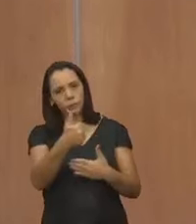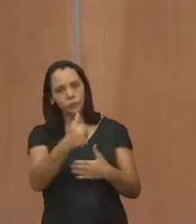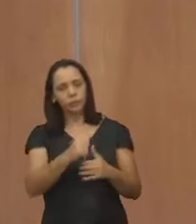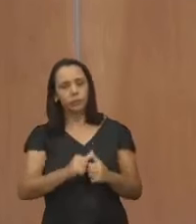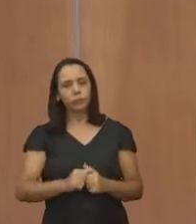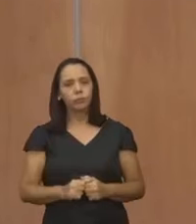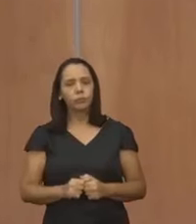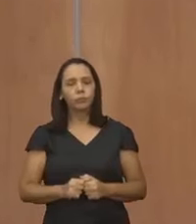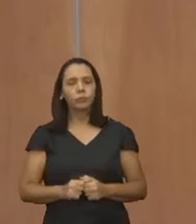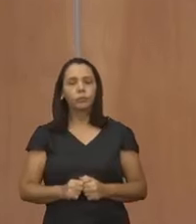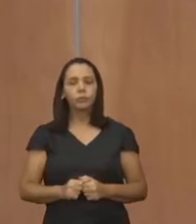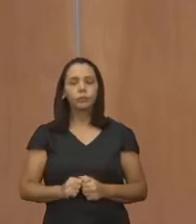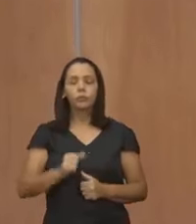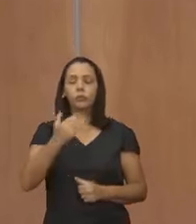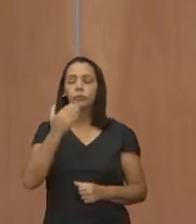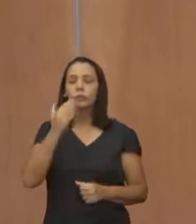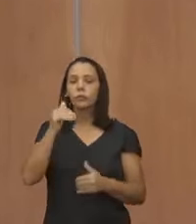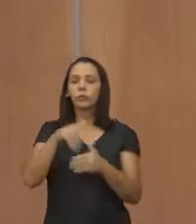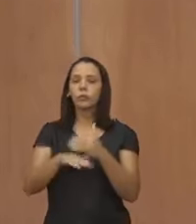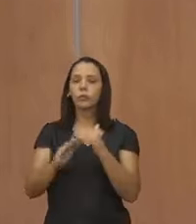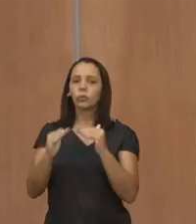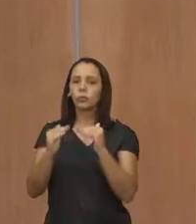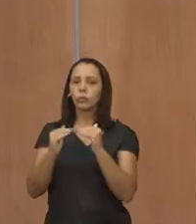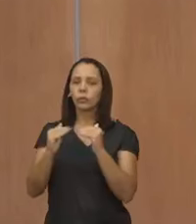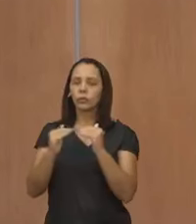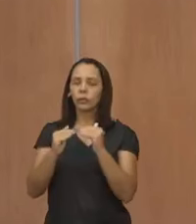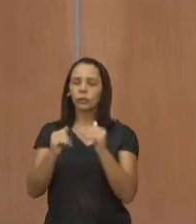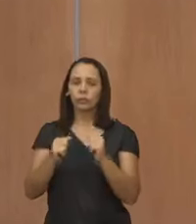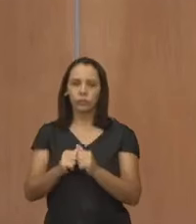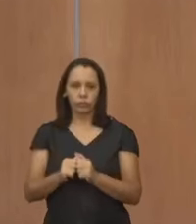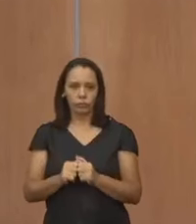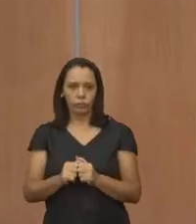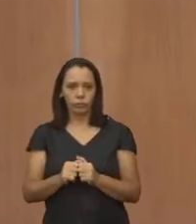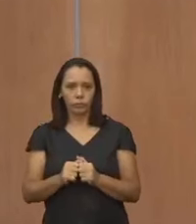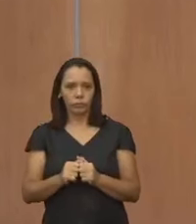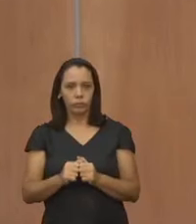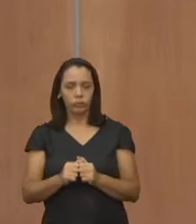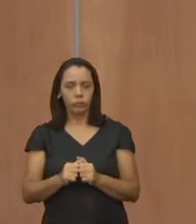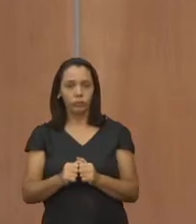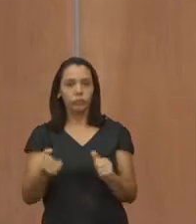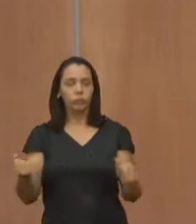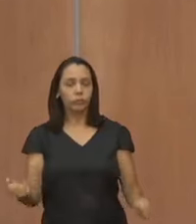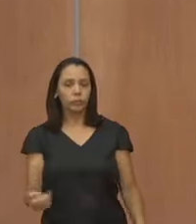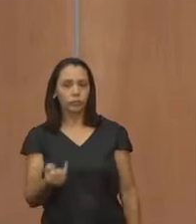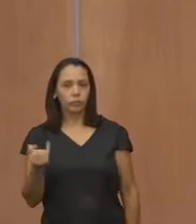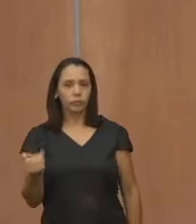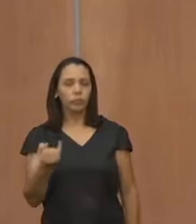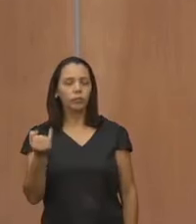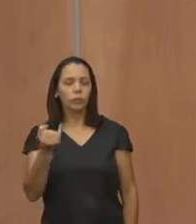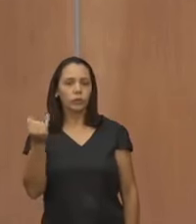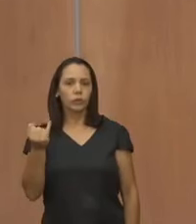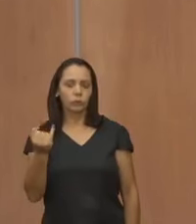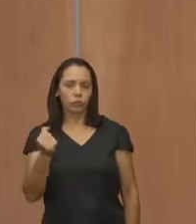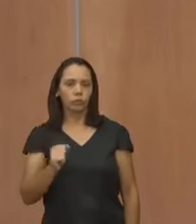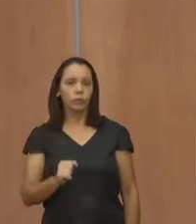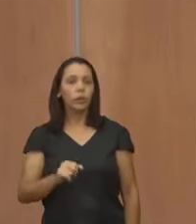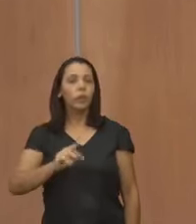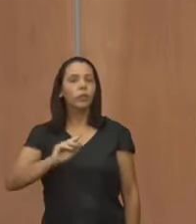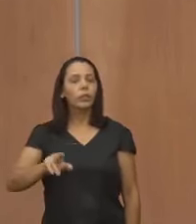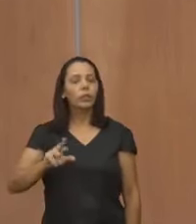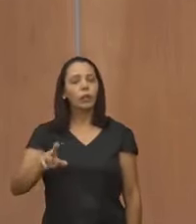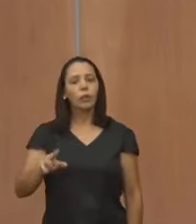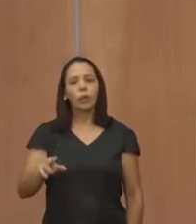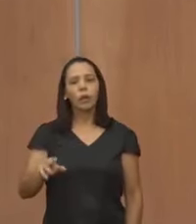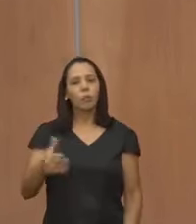votar favorável nessa história para a cidade. Lembrando que é o mais importante, não é um custo que é gerado. Custo